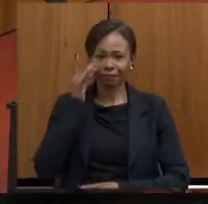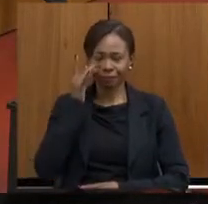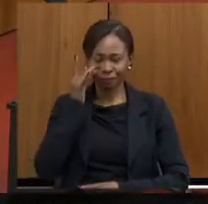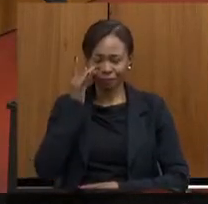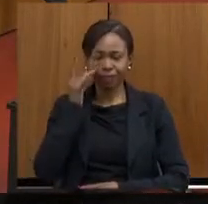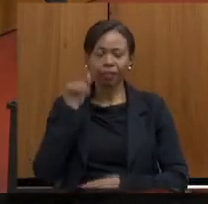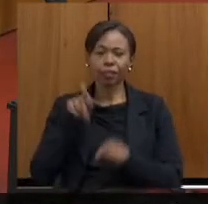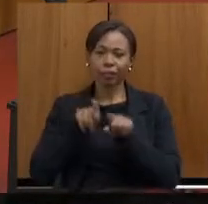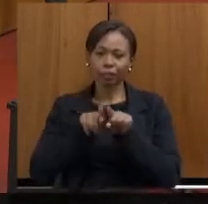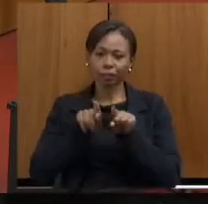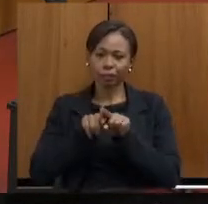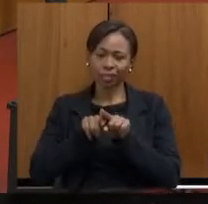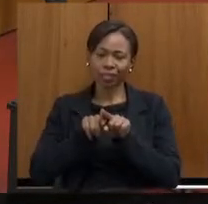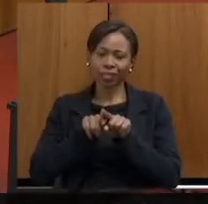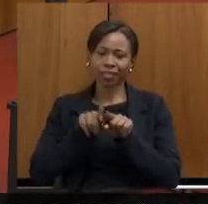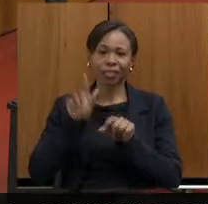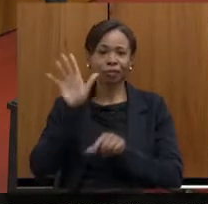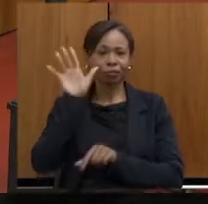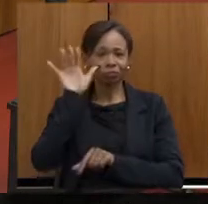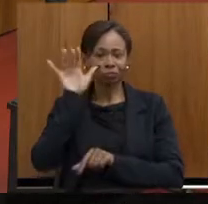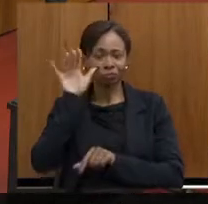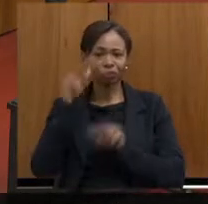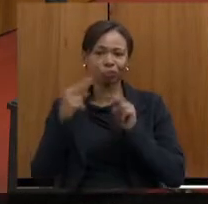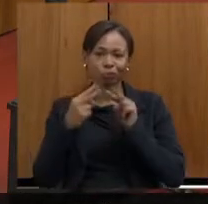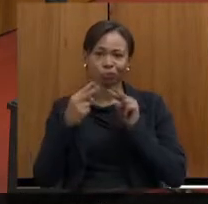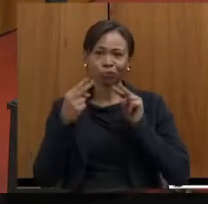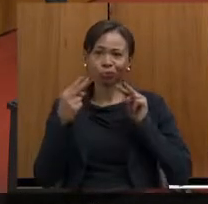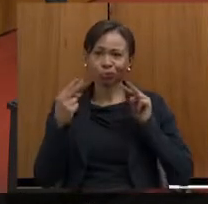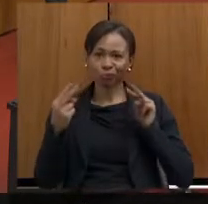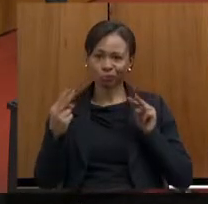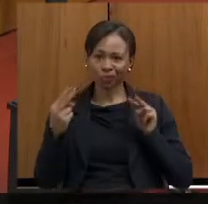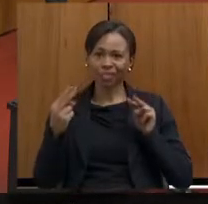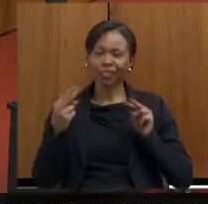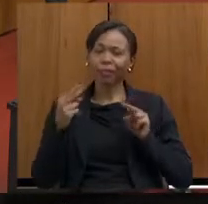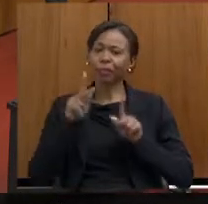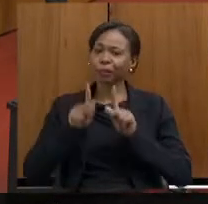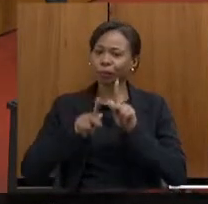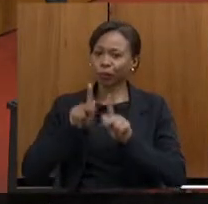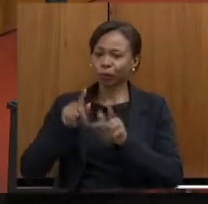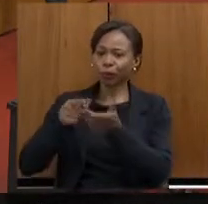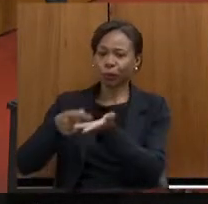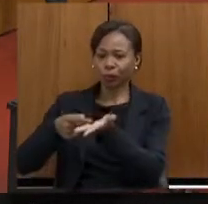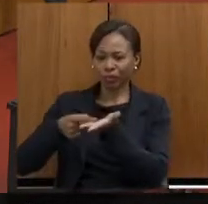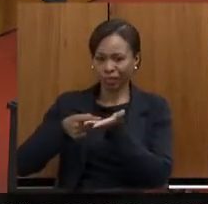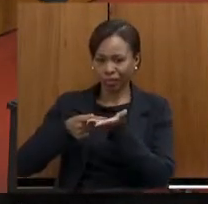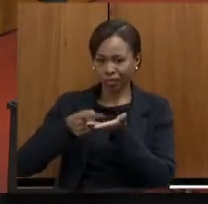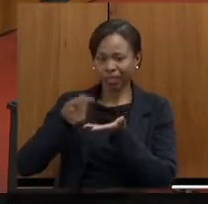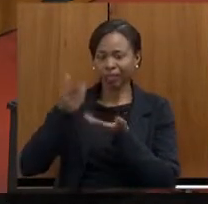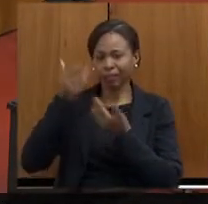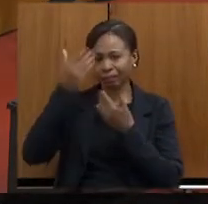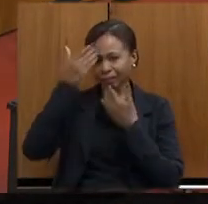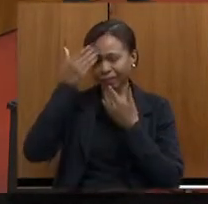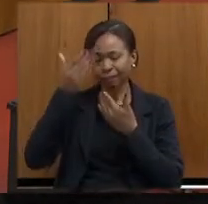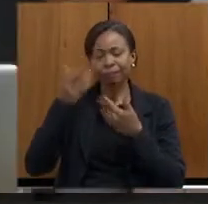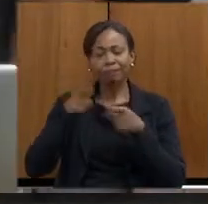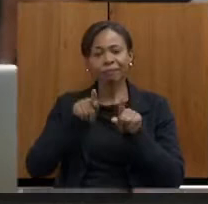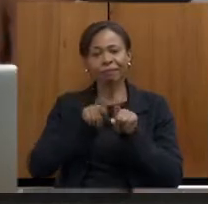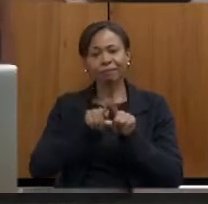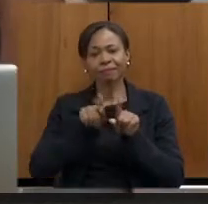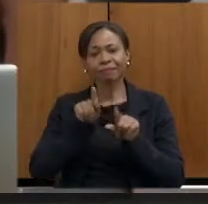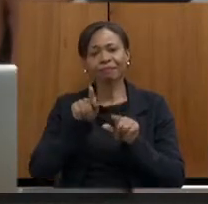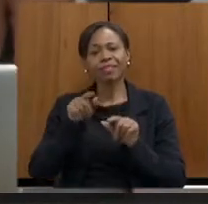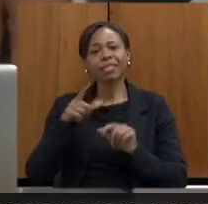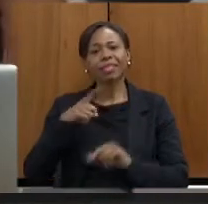que acompanham de forma remota, todos os convidados. Eu queria registrar aqui a presença